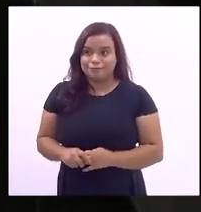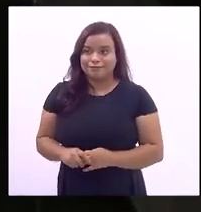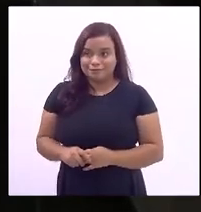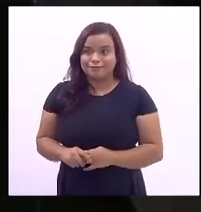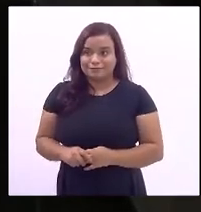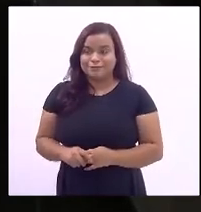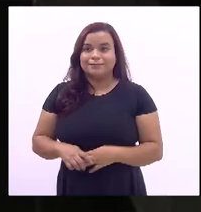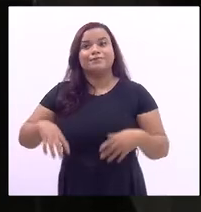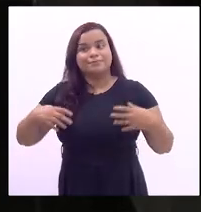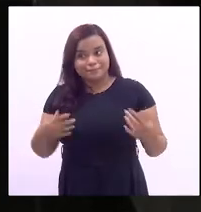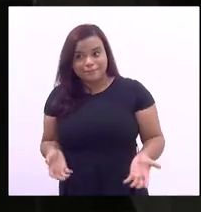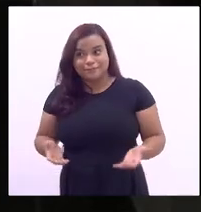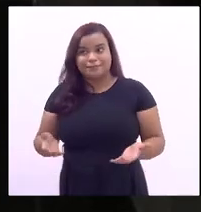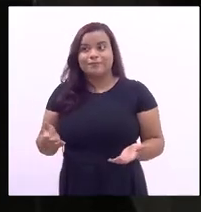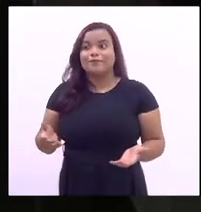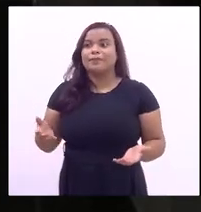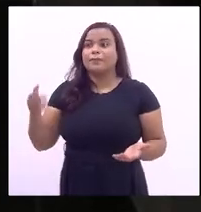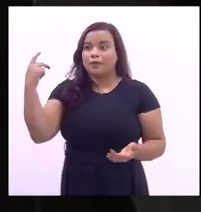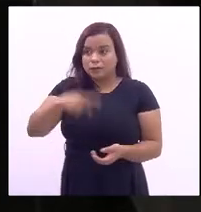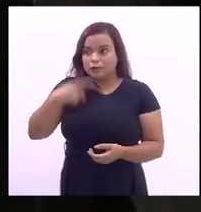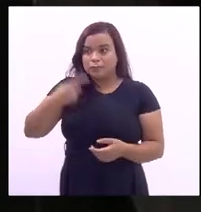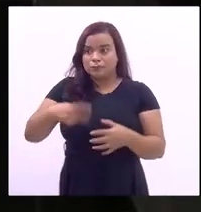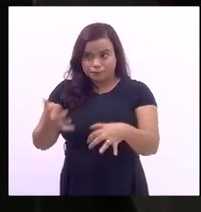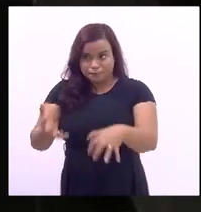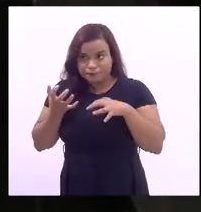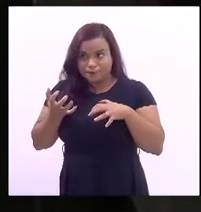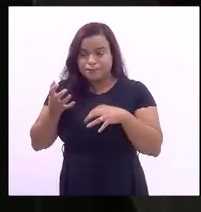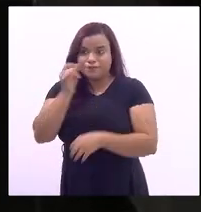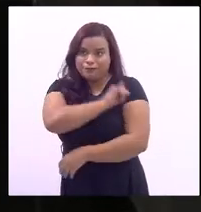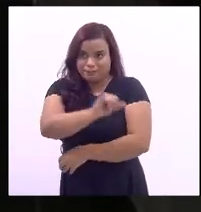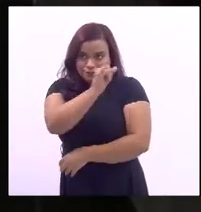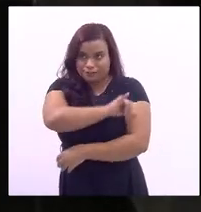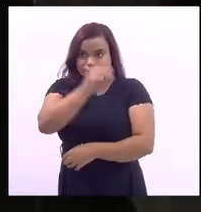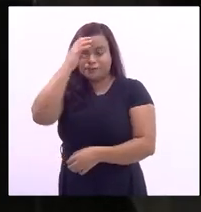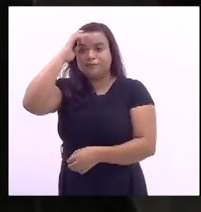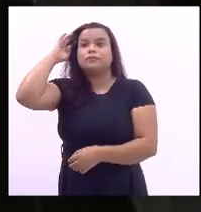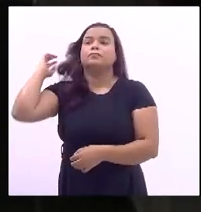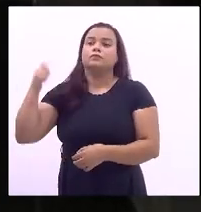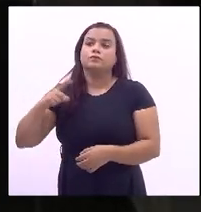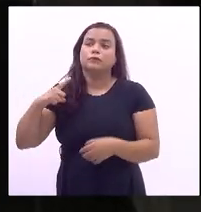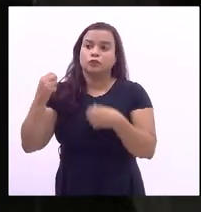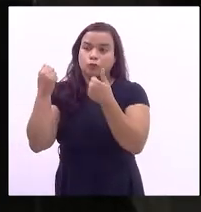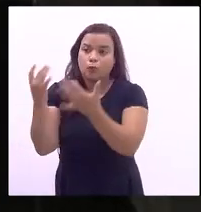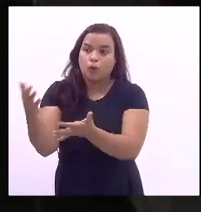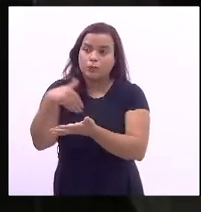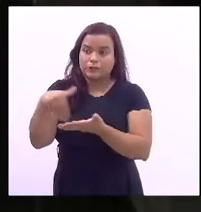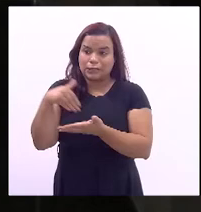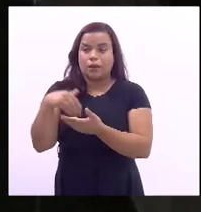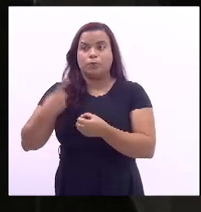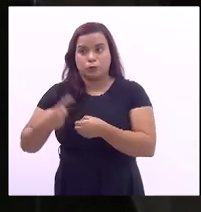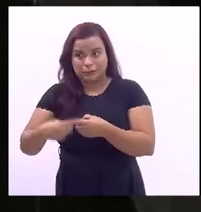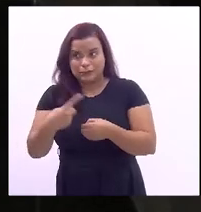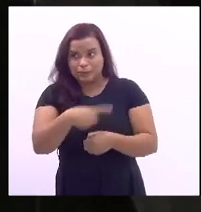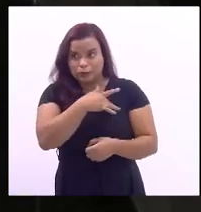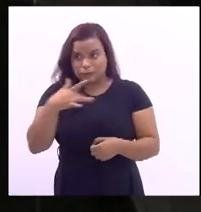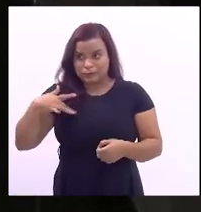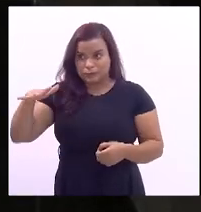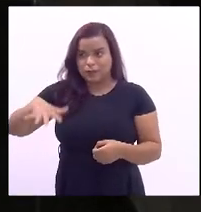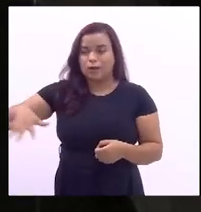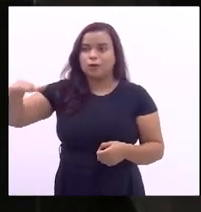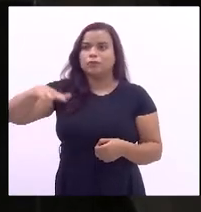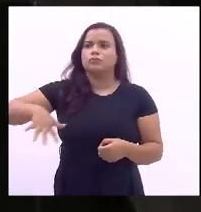e não é à toa que este Parlamento Fluminense do a Secretaria Municipal de Saúde